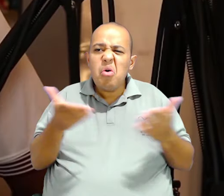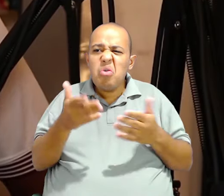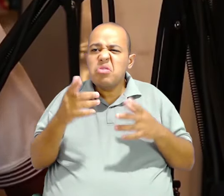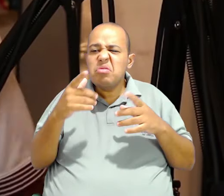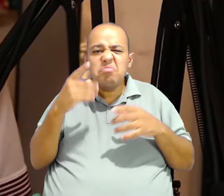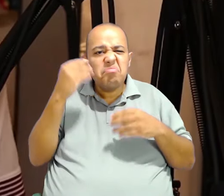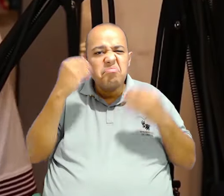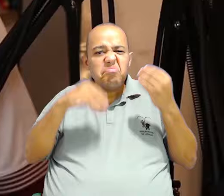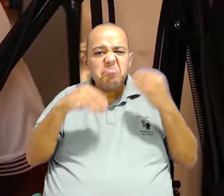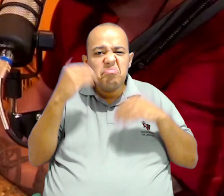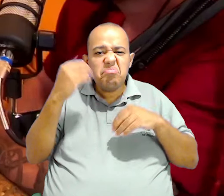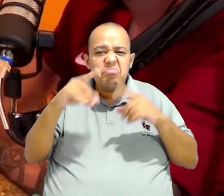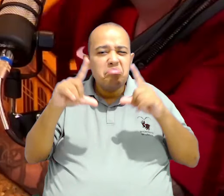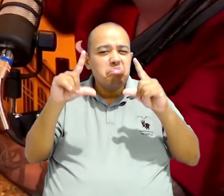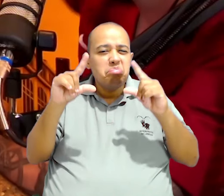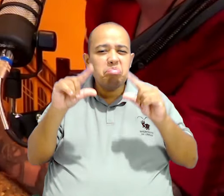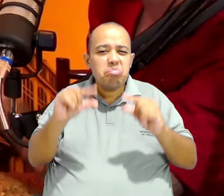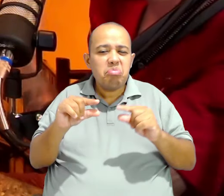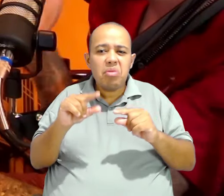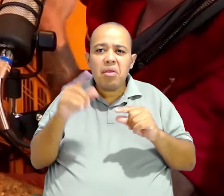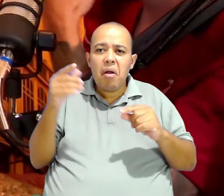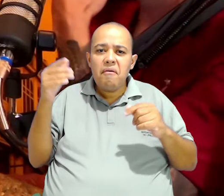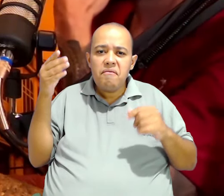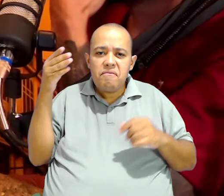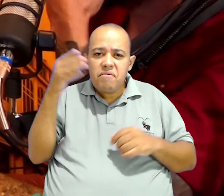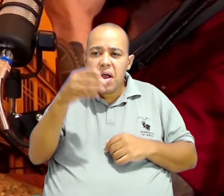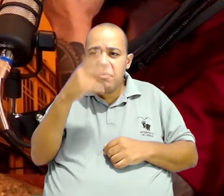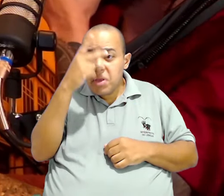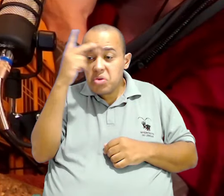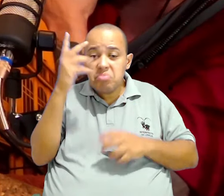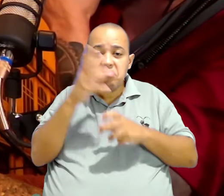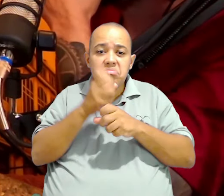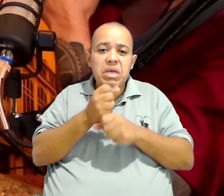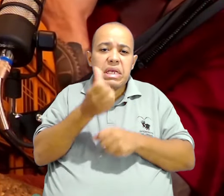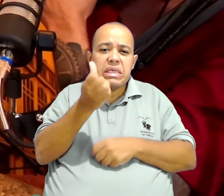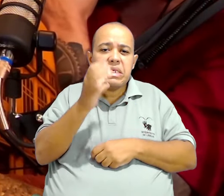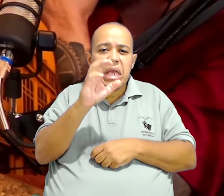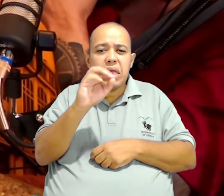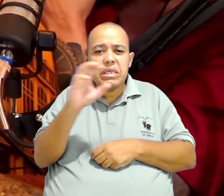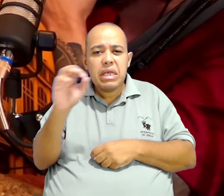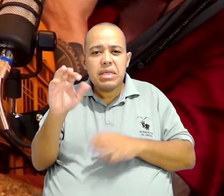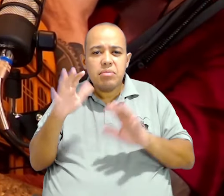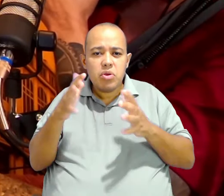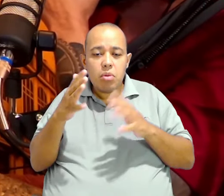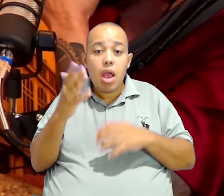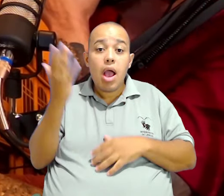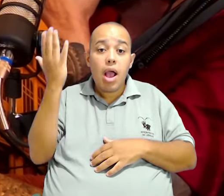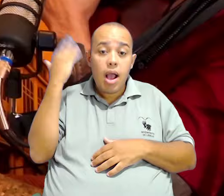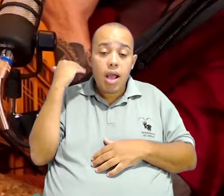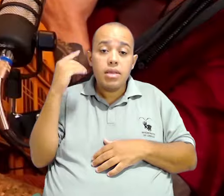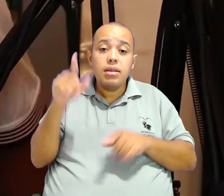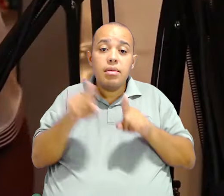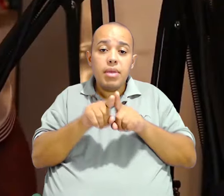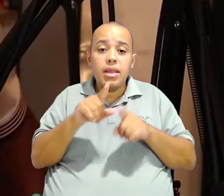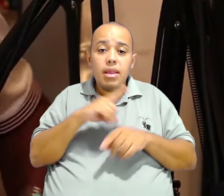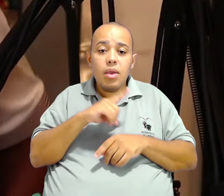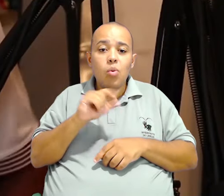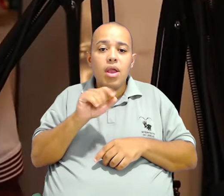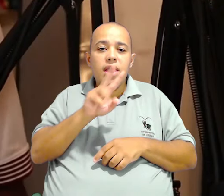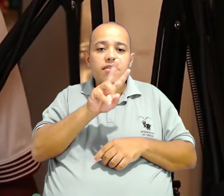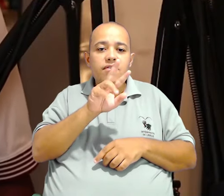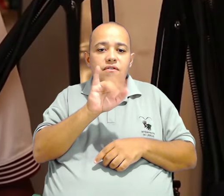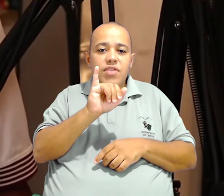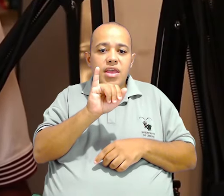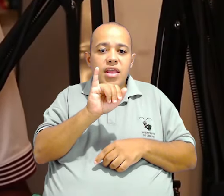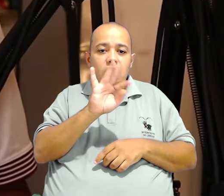Aqui tinha o Virrio, né? Que era o clássico daqui de Vitória. Tem o clássico Virrio, que tinha é o clássico. Tinha um bar, nacional, né? Ali em Jucutuquara. Tinha um bar. É... Mas